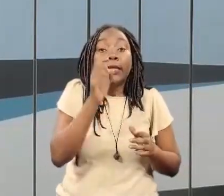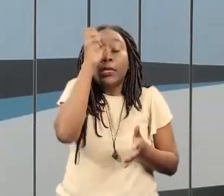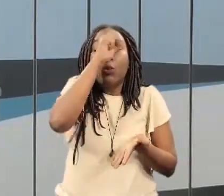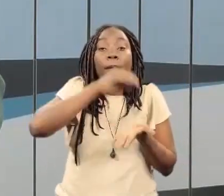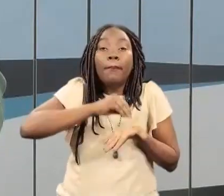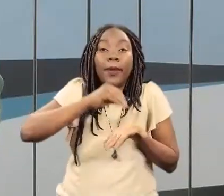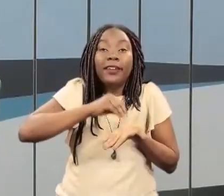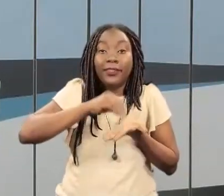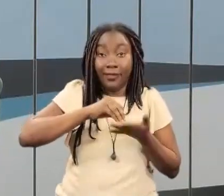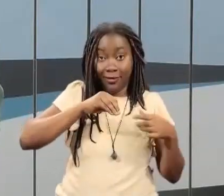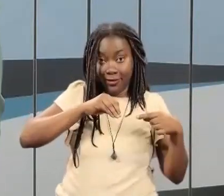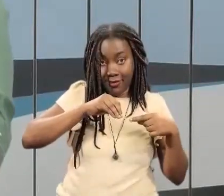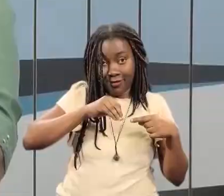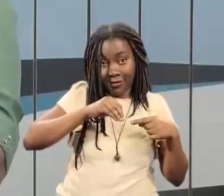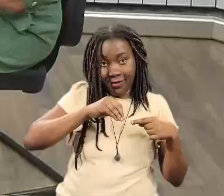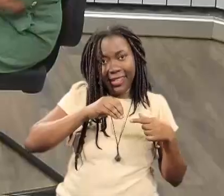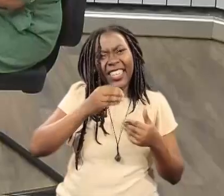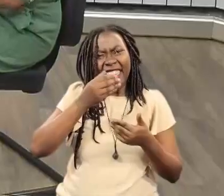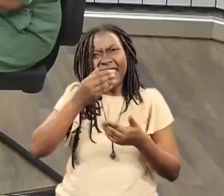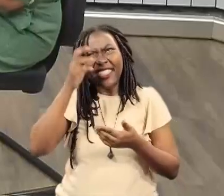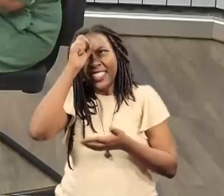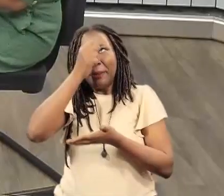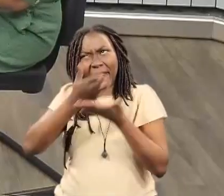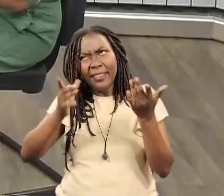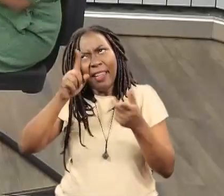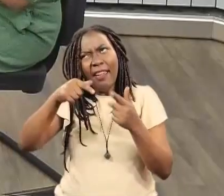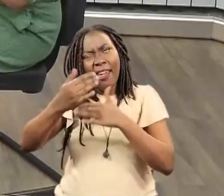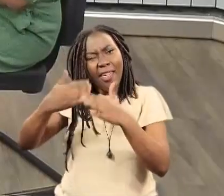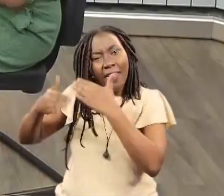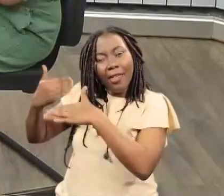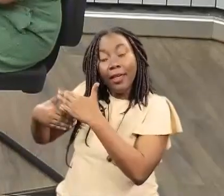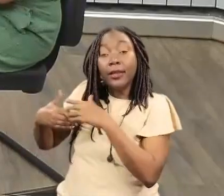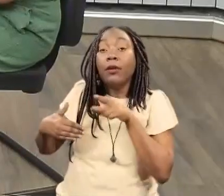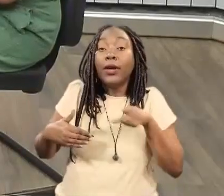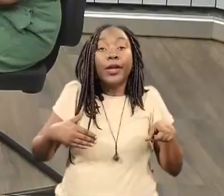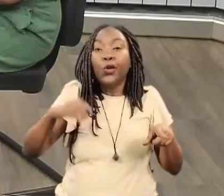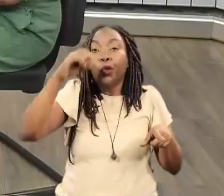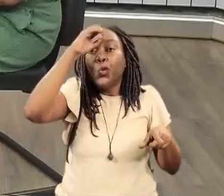desaprender é quando você aprende e você retrocede, né? Eles não